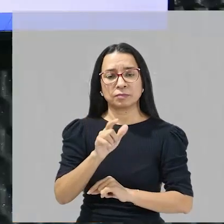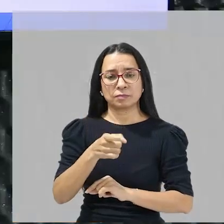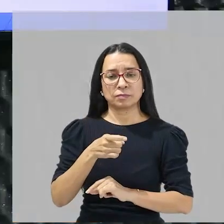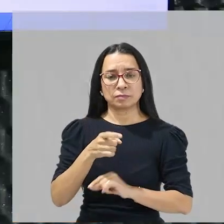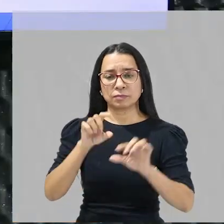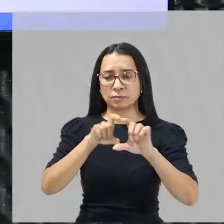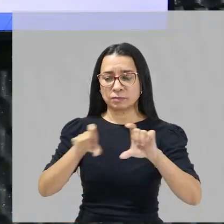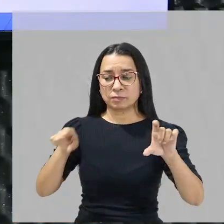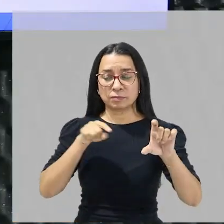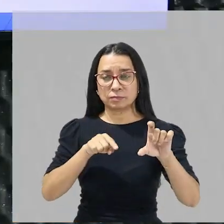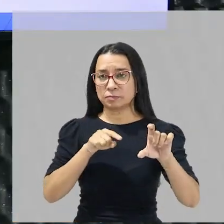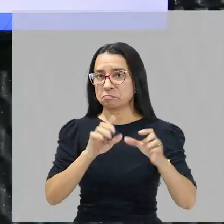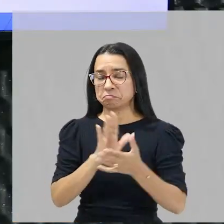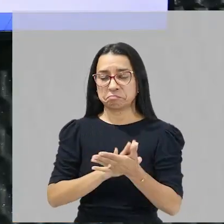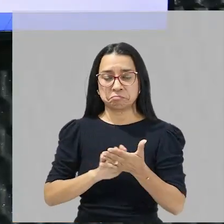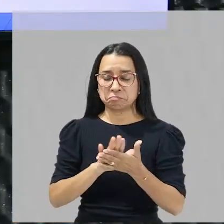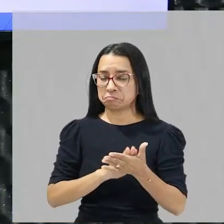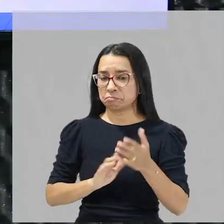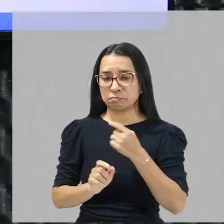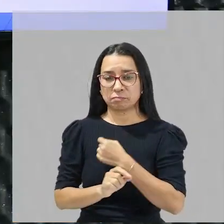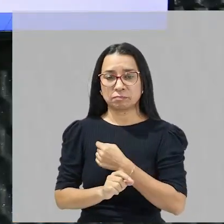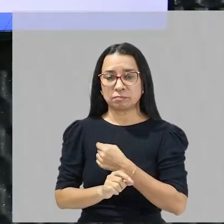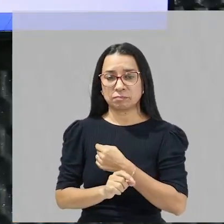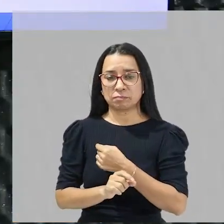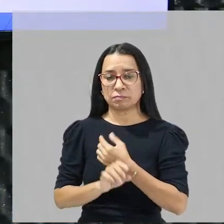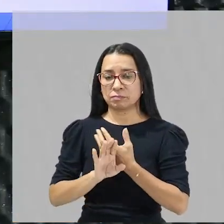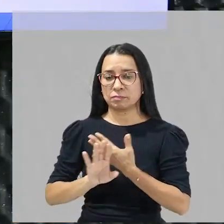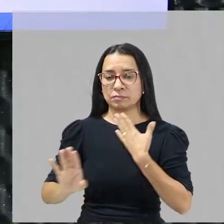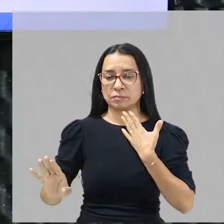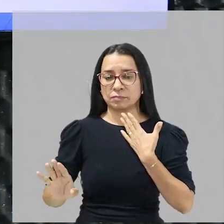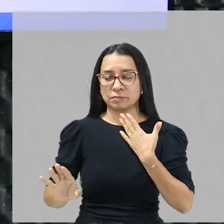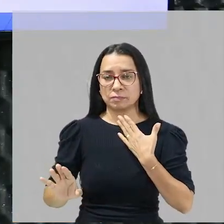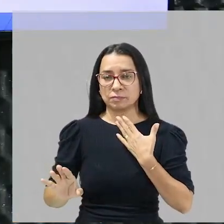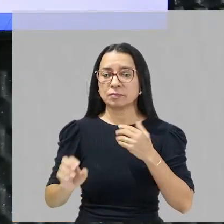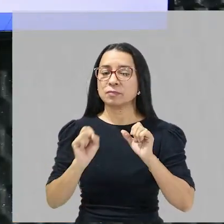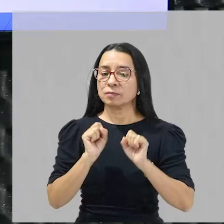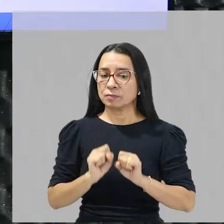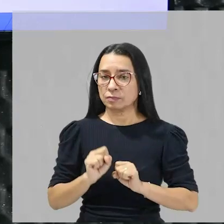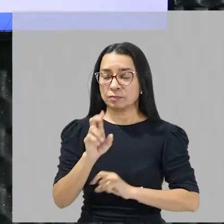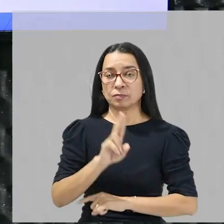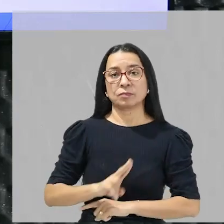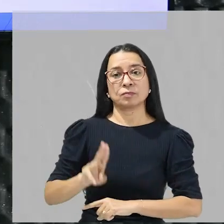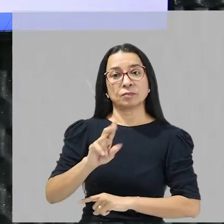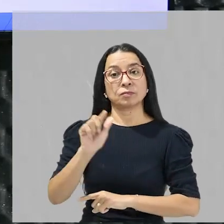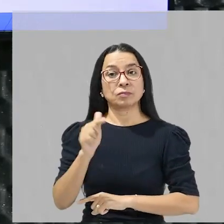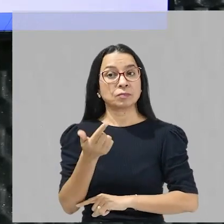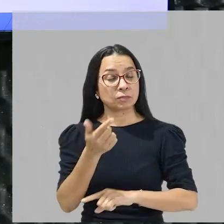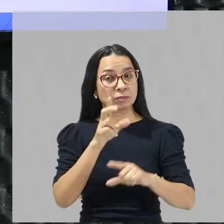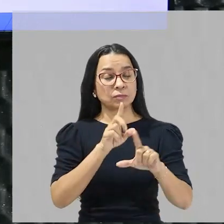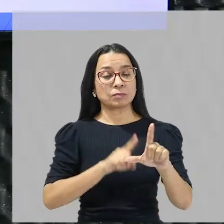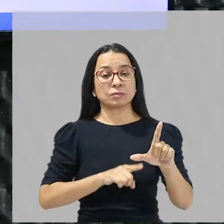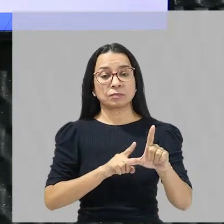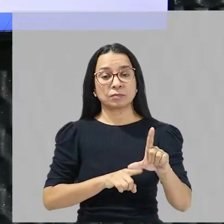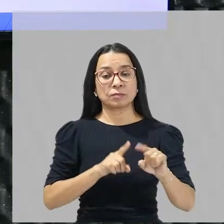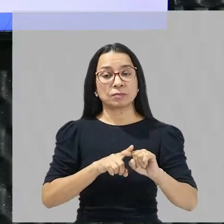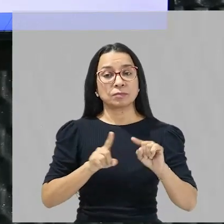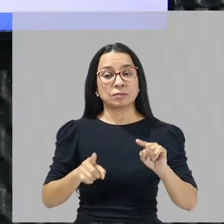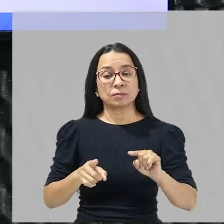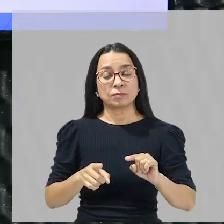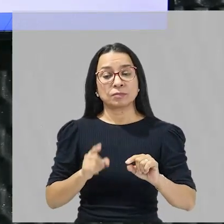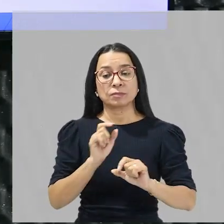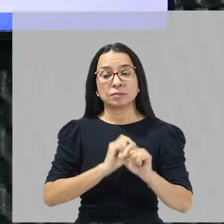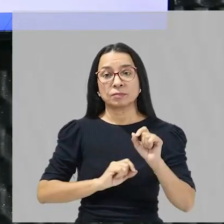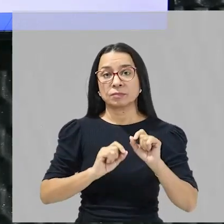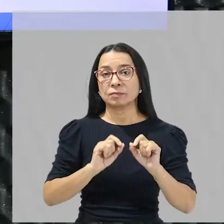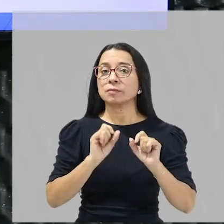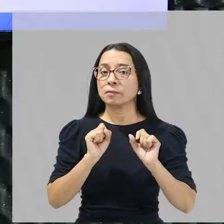no enunciado, tá? Aqui eu poderia ter, inclusive, usado uma outra letra, mas o meu receio era de você fazer